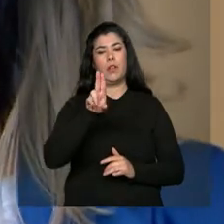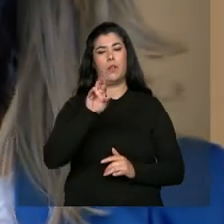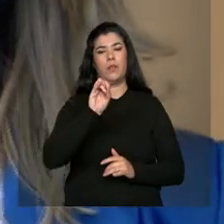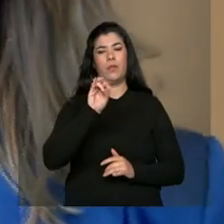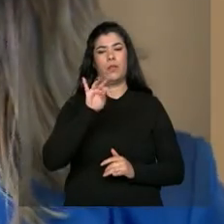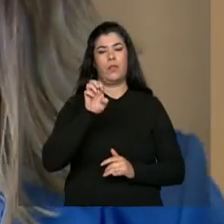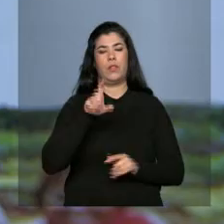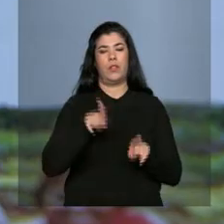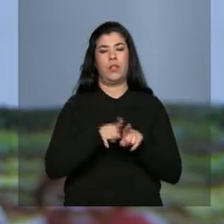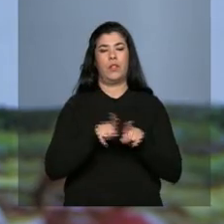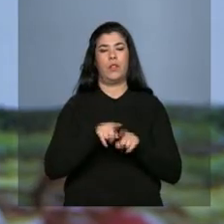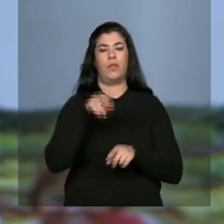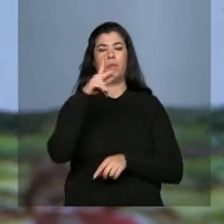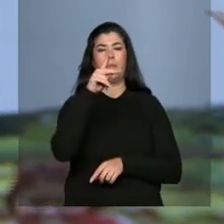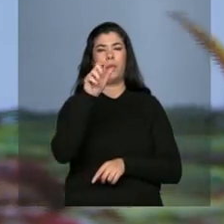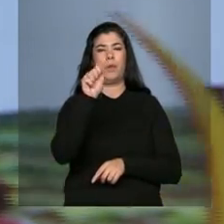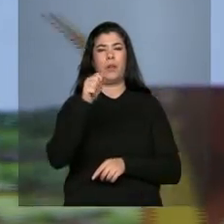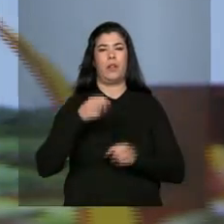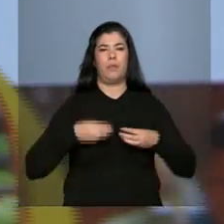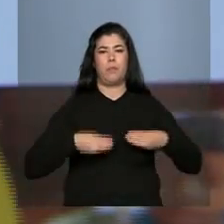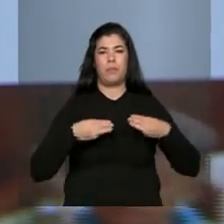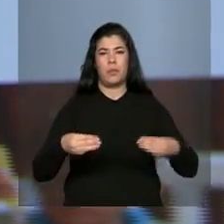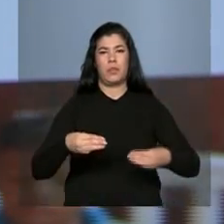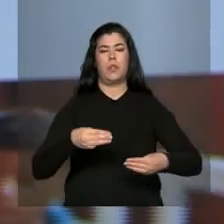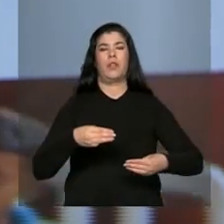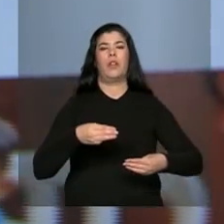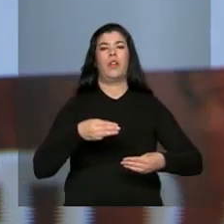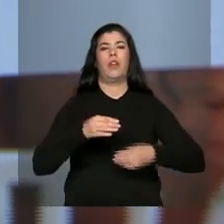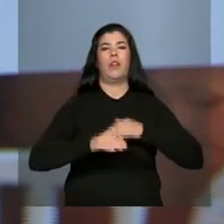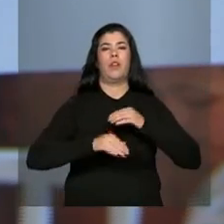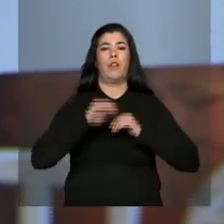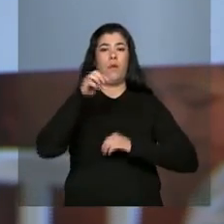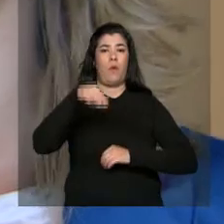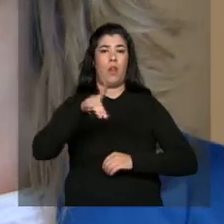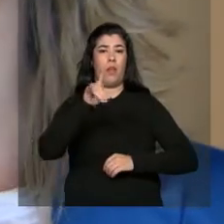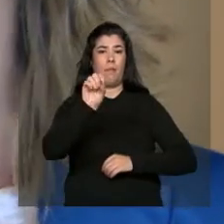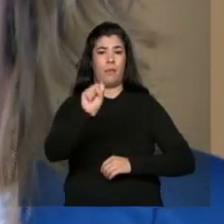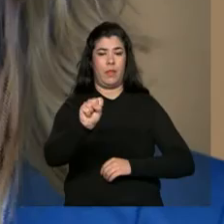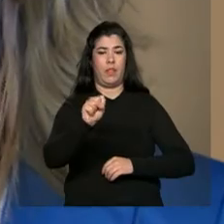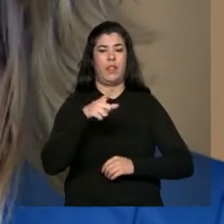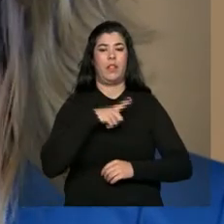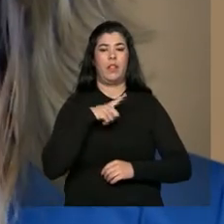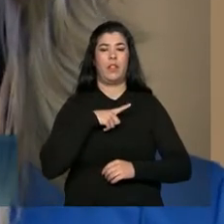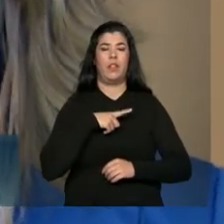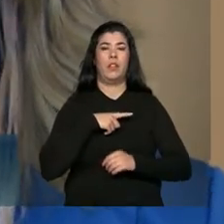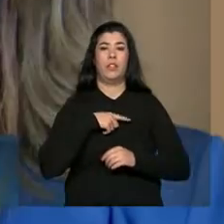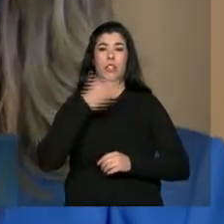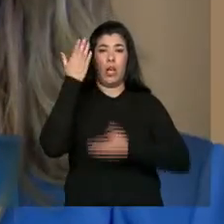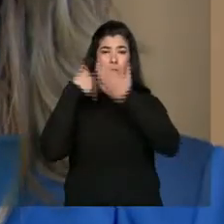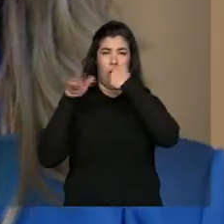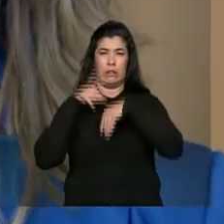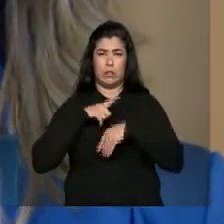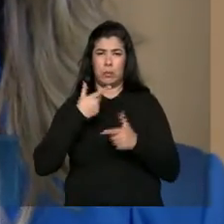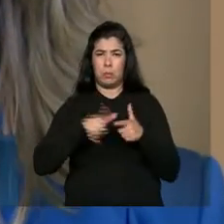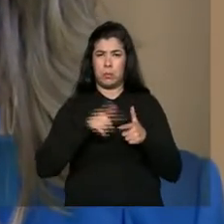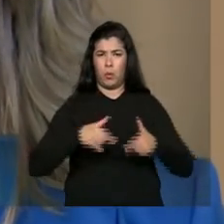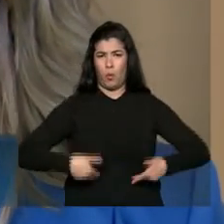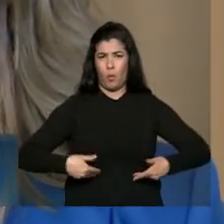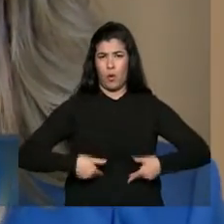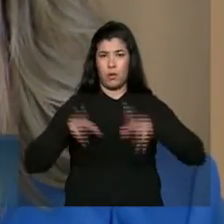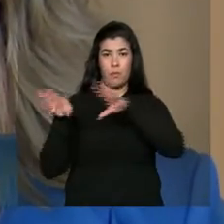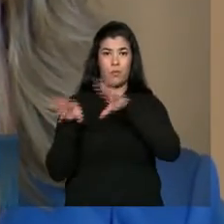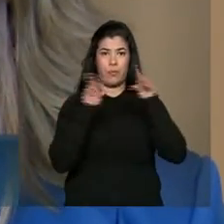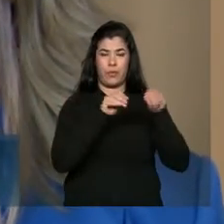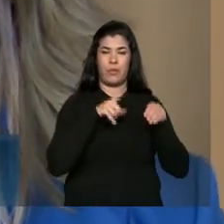Alimentar e Nutricional do Ministério do Desenvolvimento Social e Combate à Fome. A gente saiu do mapa da fome. E a gente tem o desafio